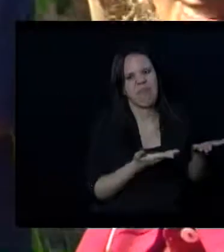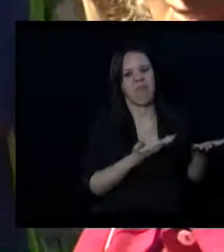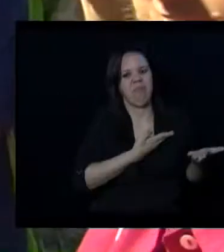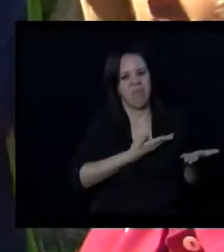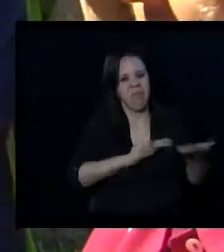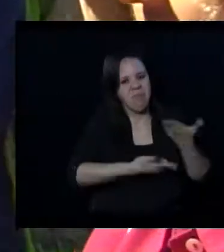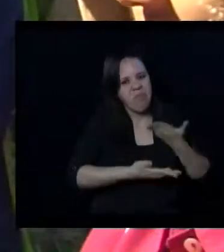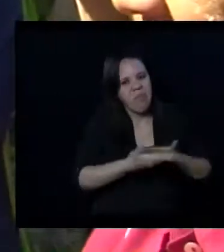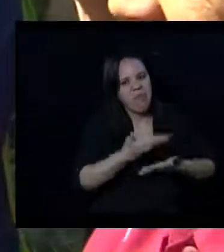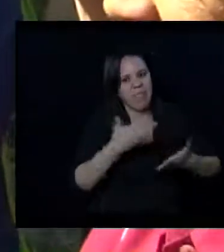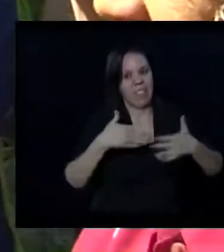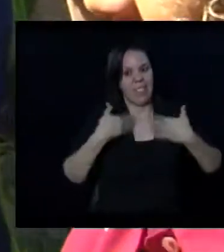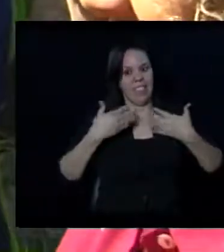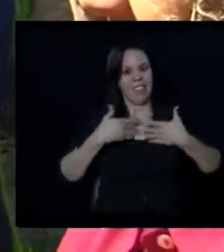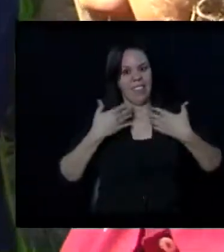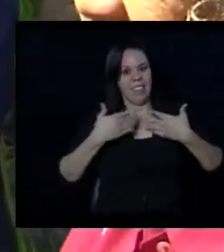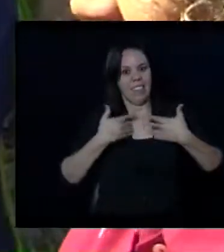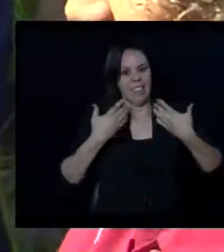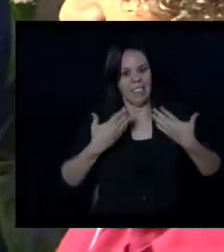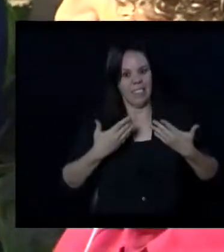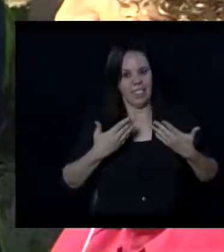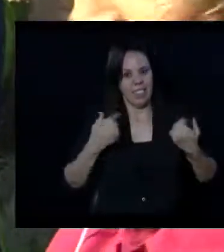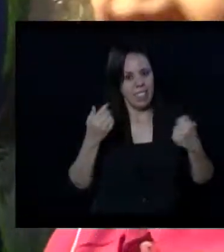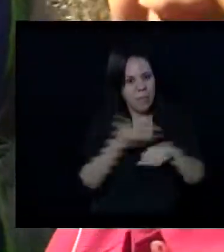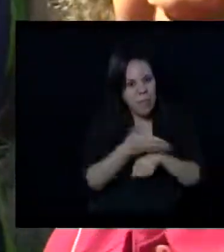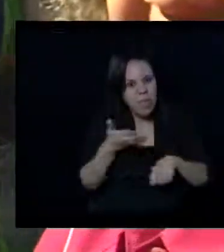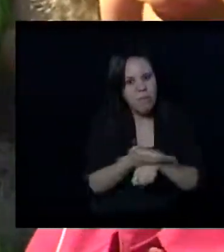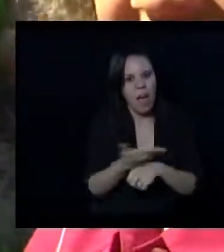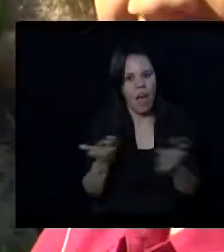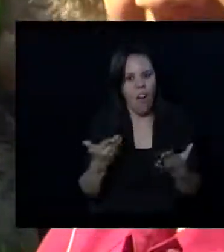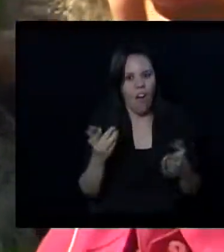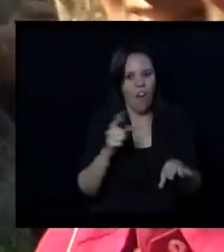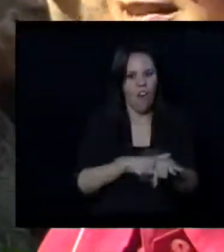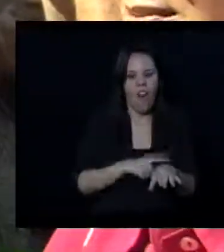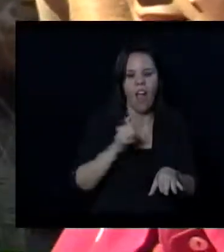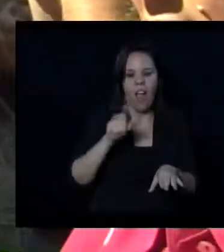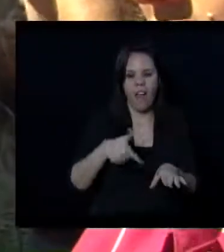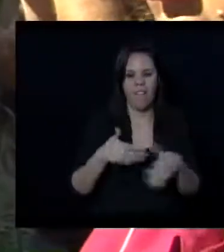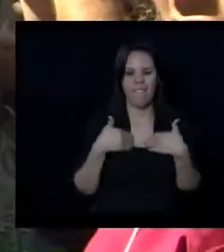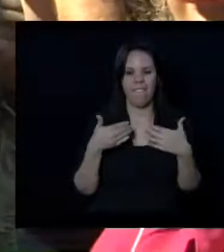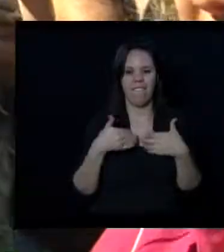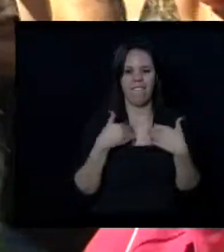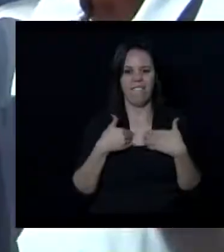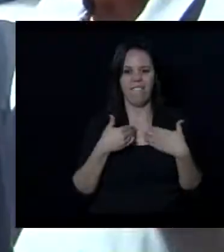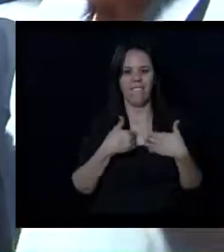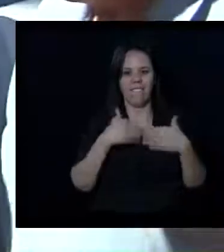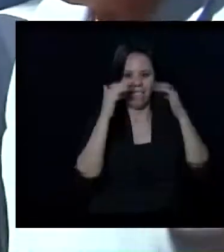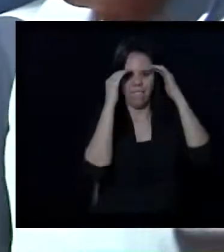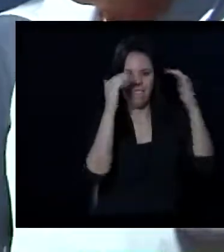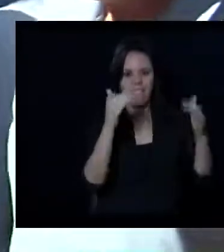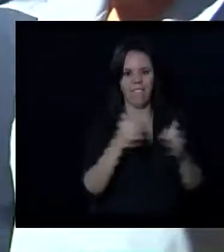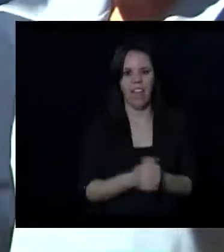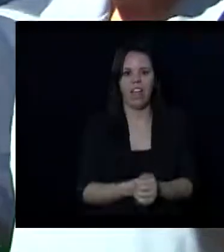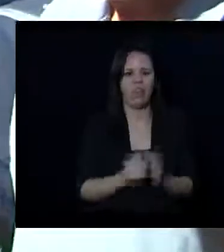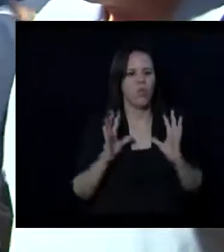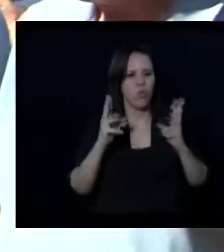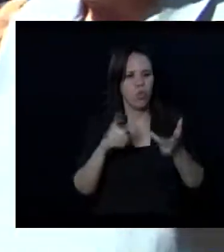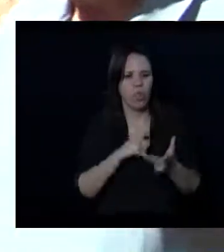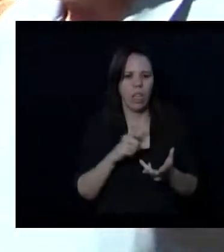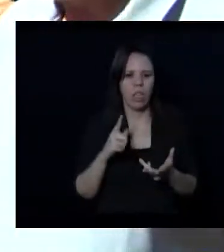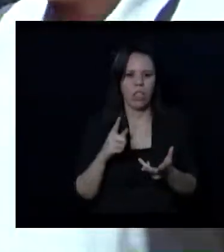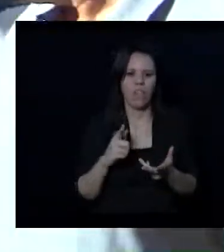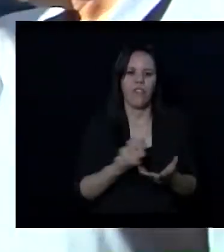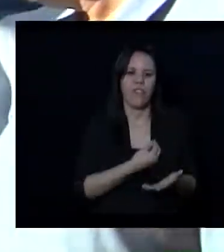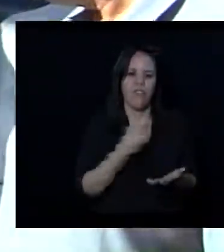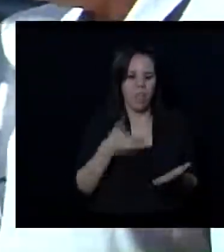amigo, alegre. Eu acho que participar desse momento é uma alegria e uma honra. Tudo que eu tenho na minha vida tem que agradecer a nossa